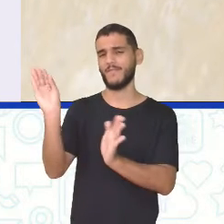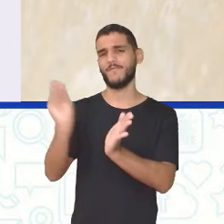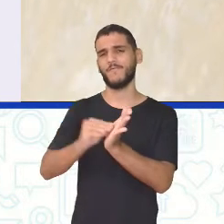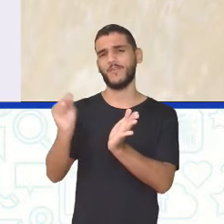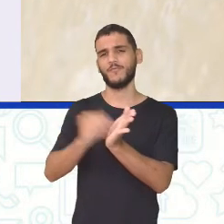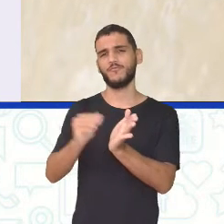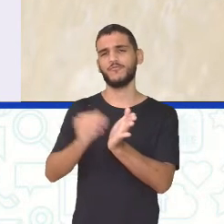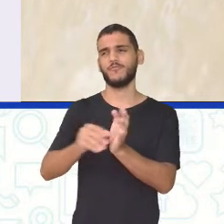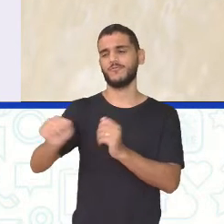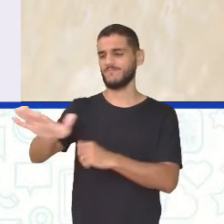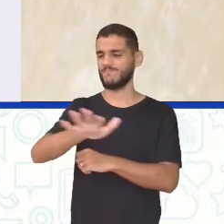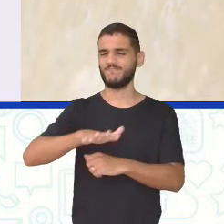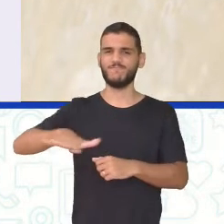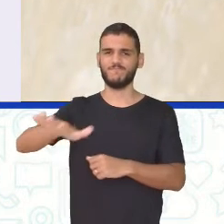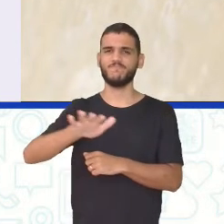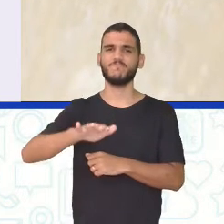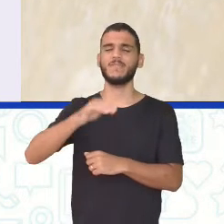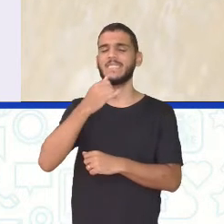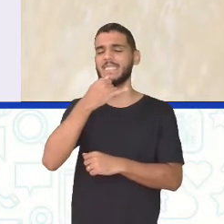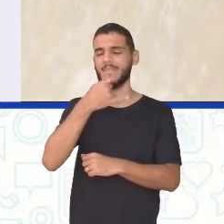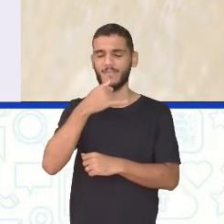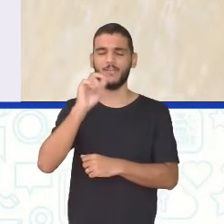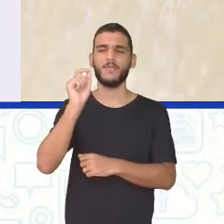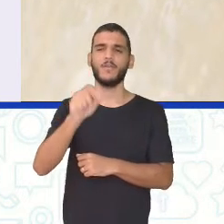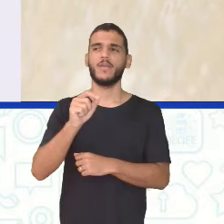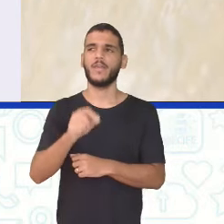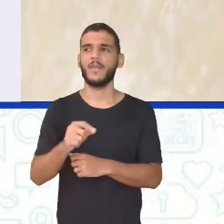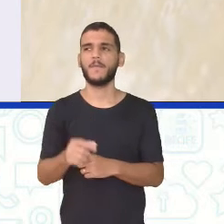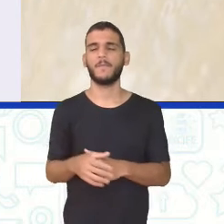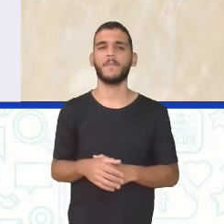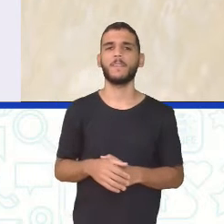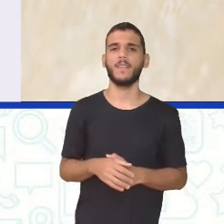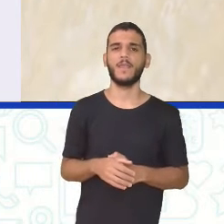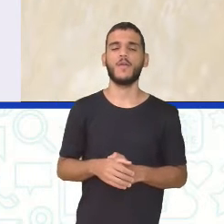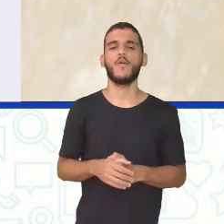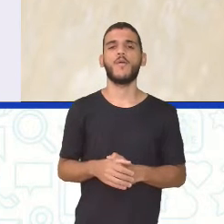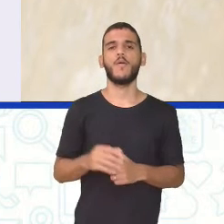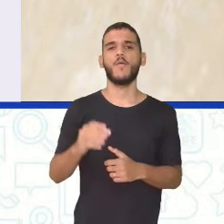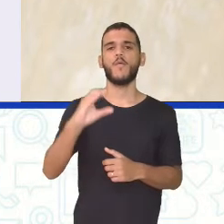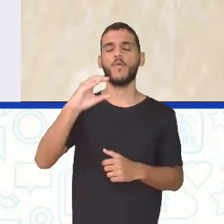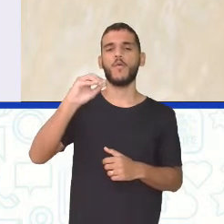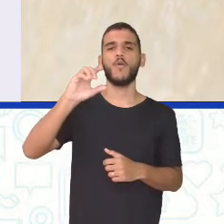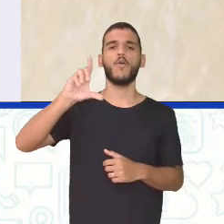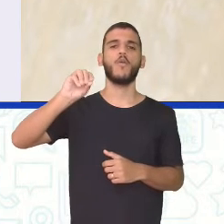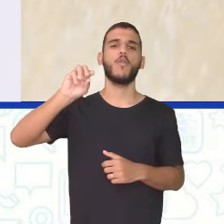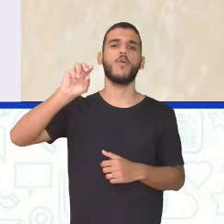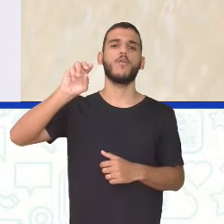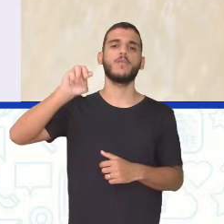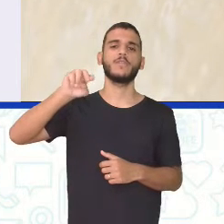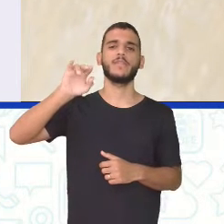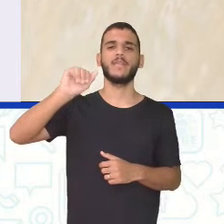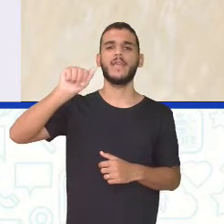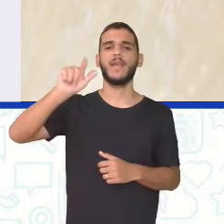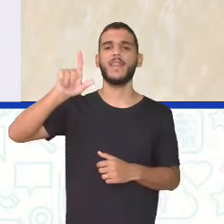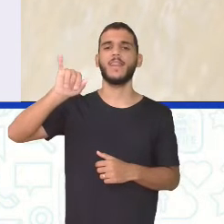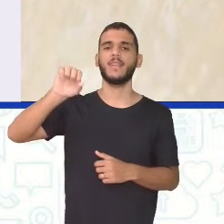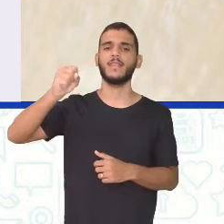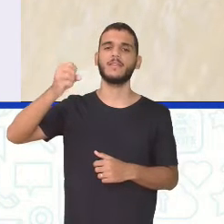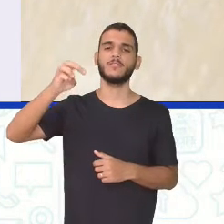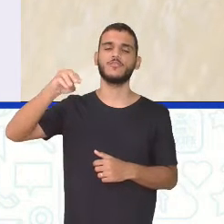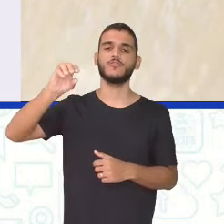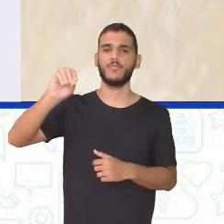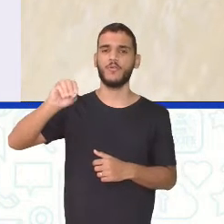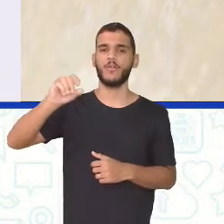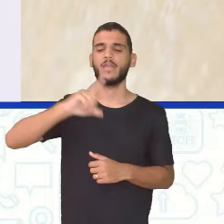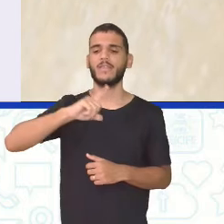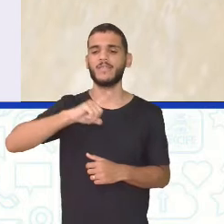né, que foi... infelizmente, né, o colonialismo e o neocolonialismo praticado pelas nações